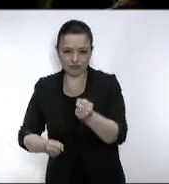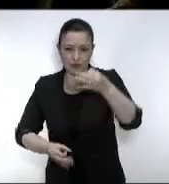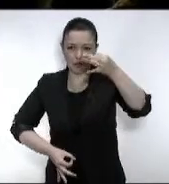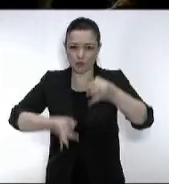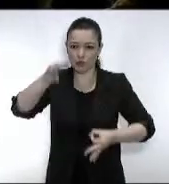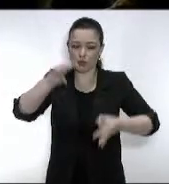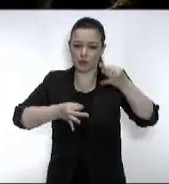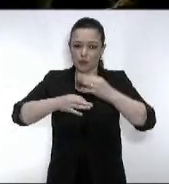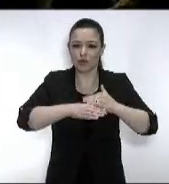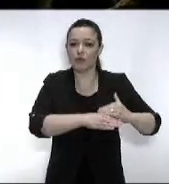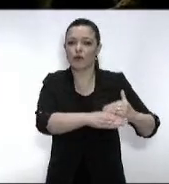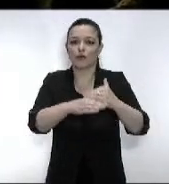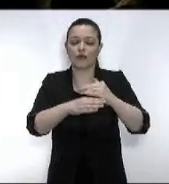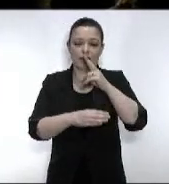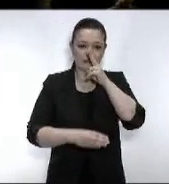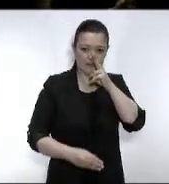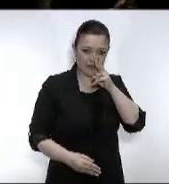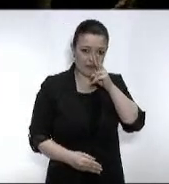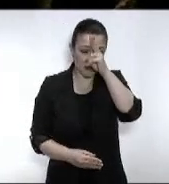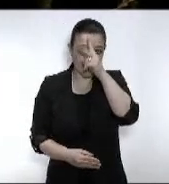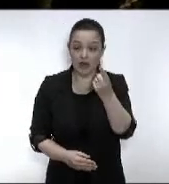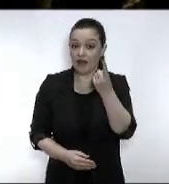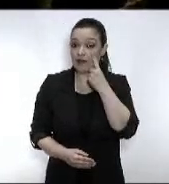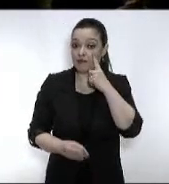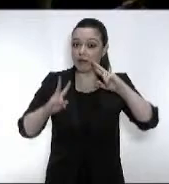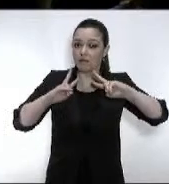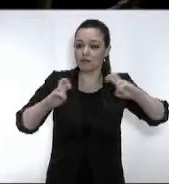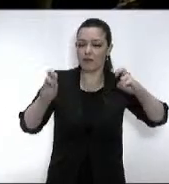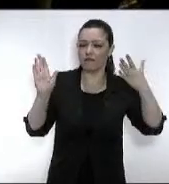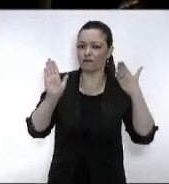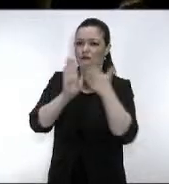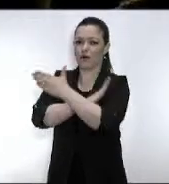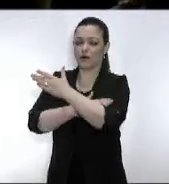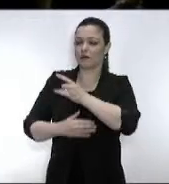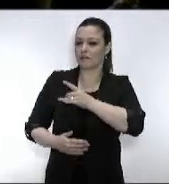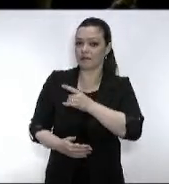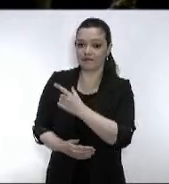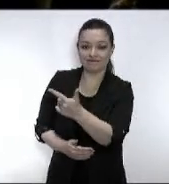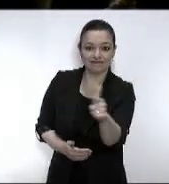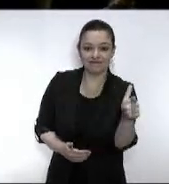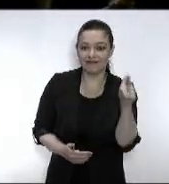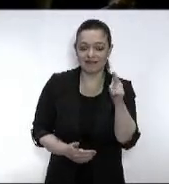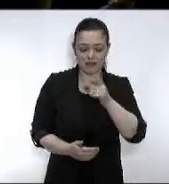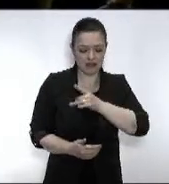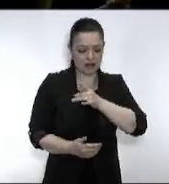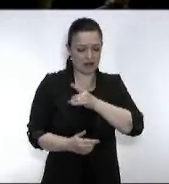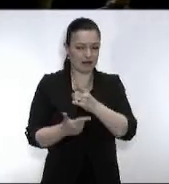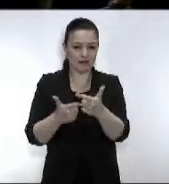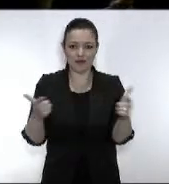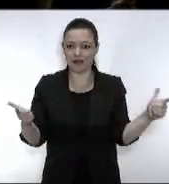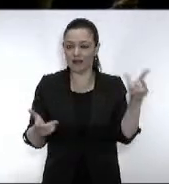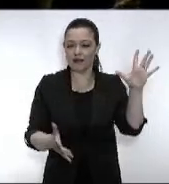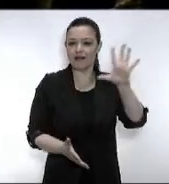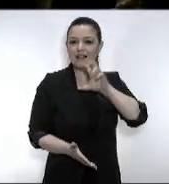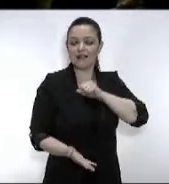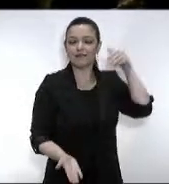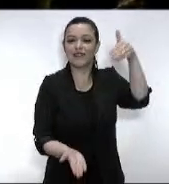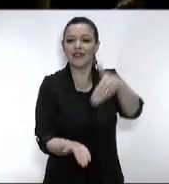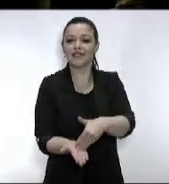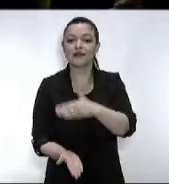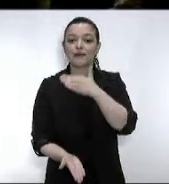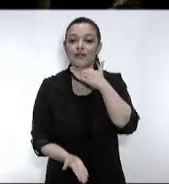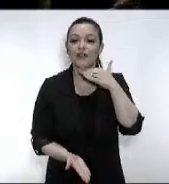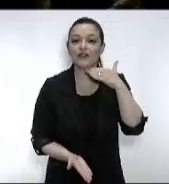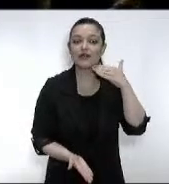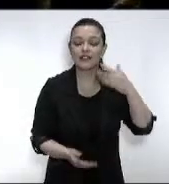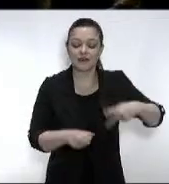justiça, clama forte, verás que o filho teu não foge à luta, nem teme quem te adora a própria